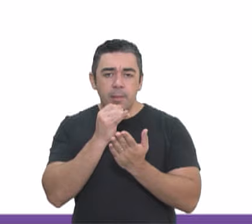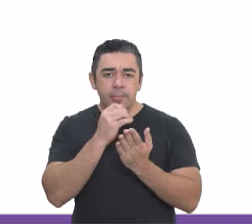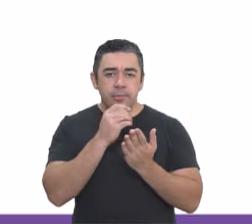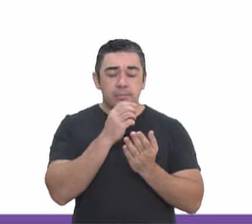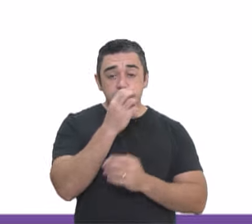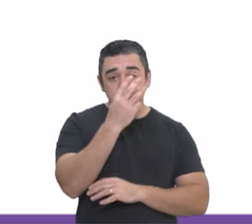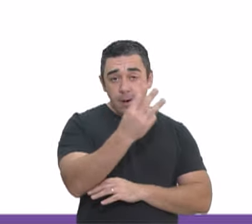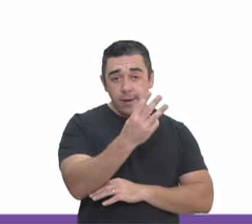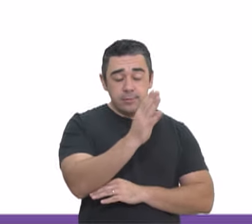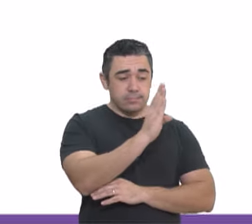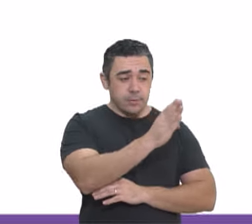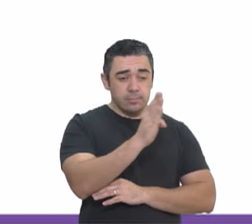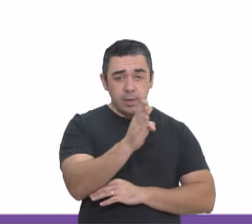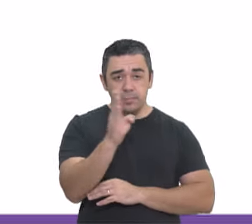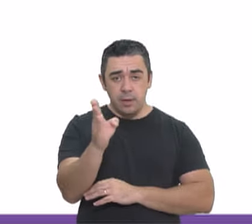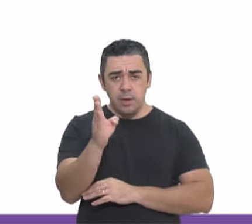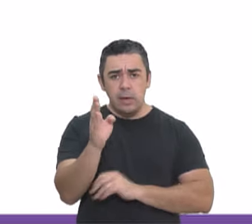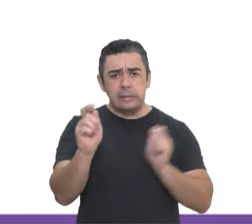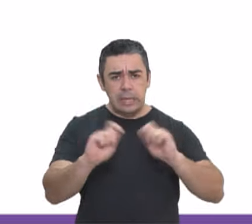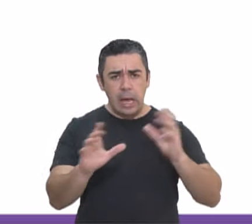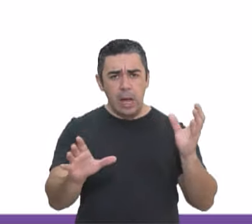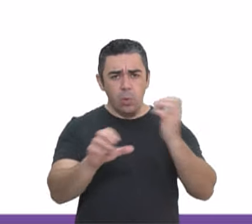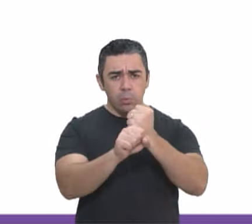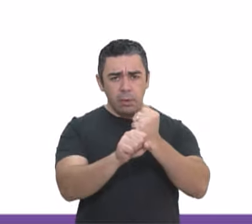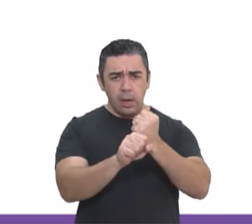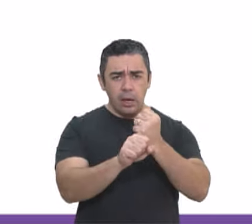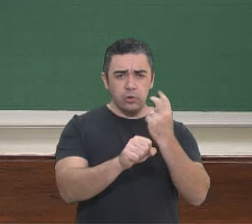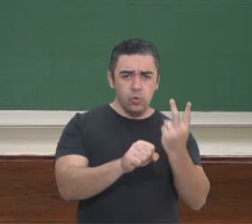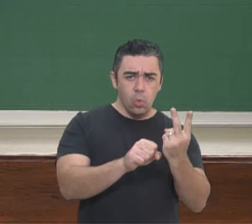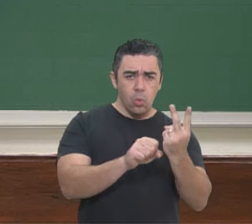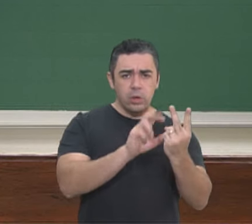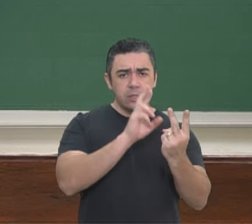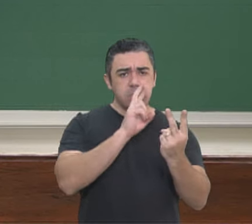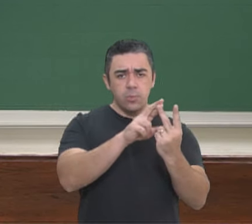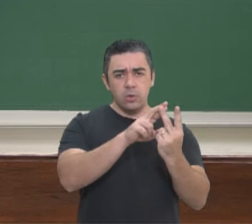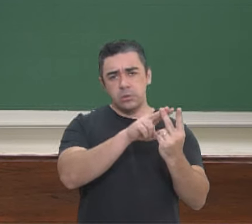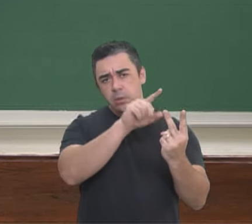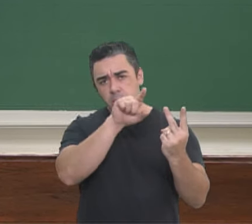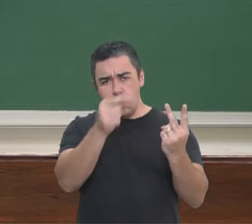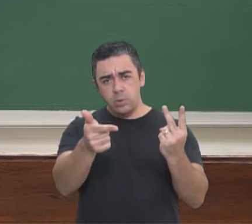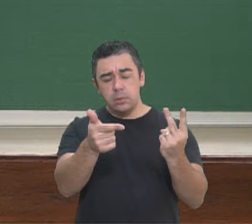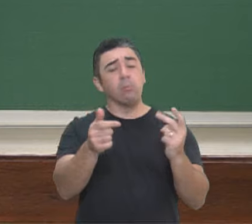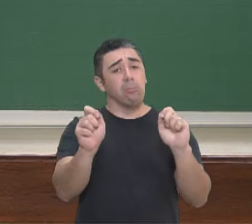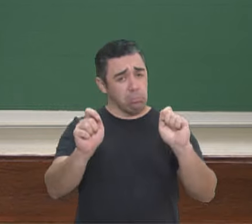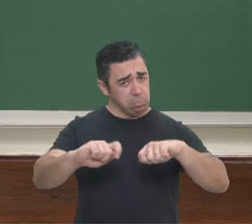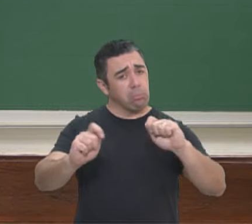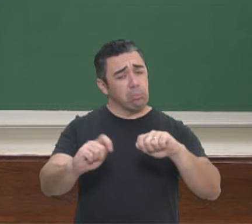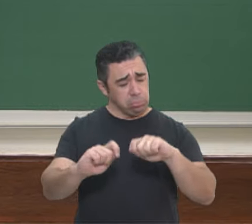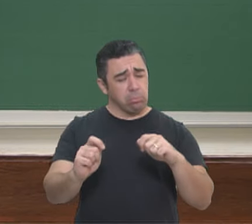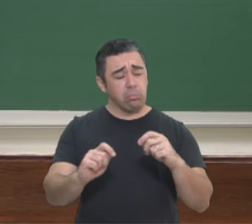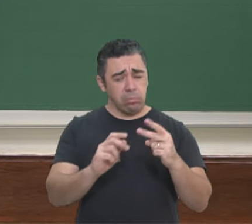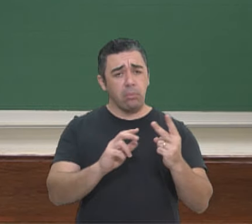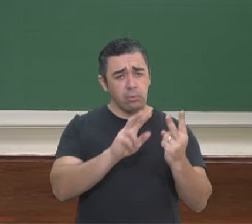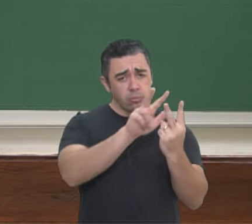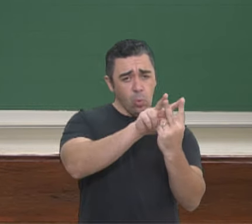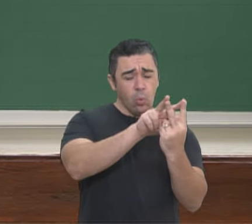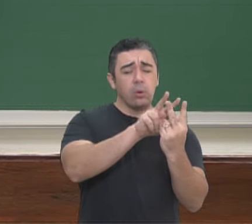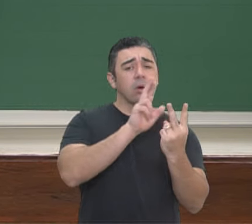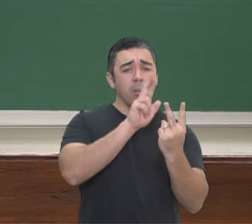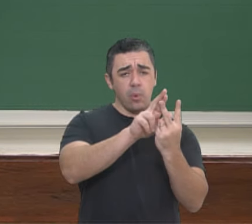letra H, olha aqui, ó. A letra H eu tenho 3 números negativos. Posso juntar os 3 negativos para depois pensar no